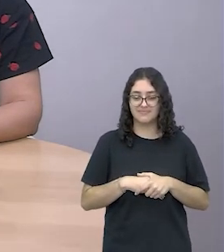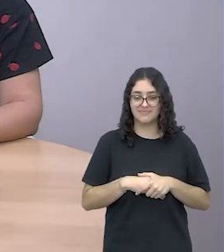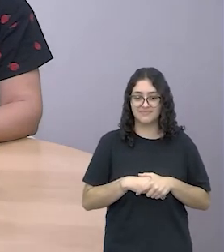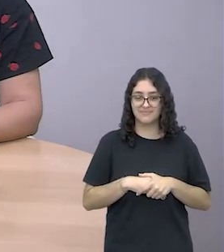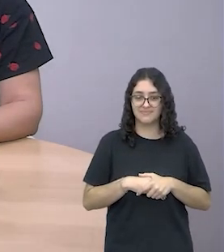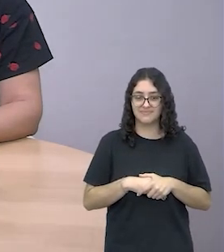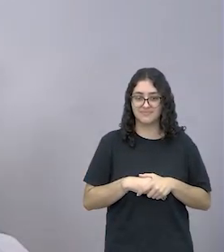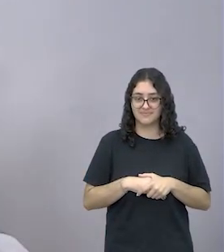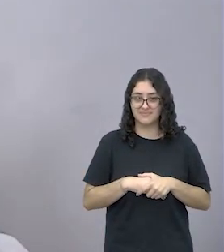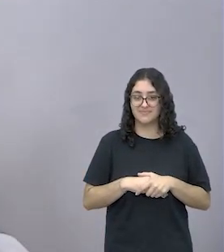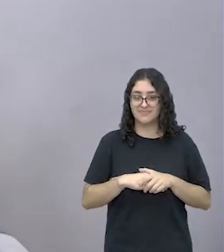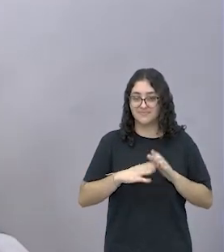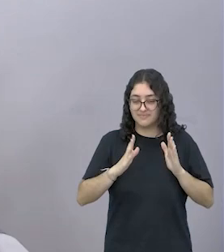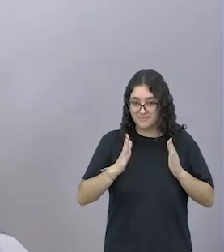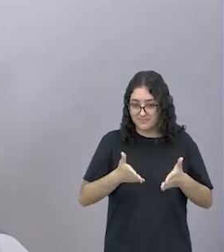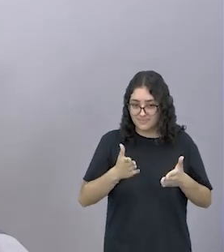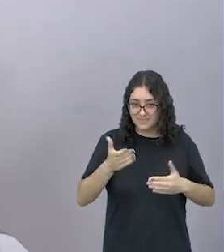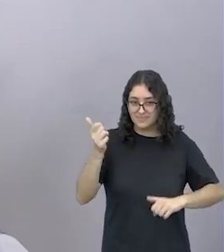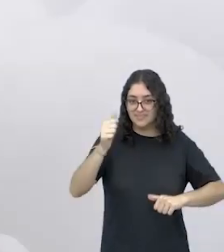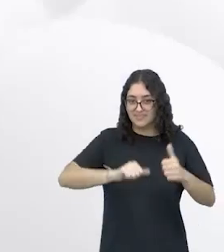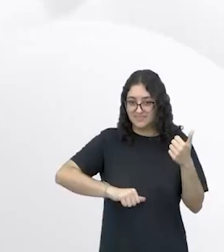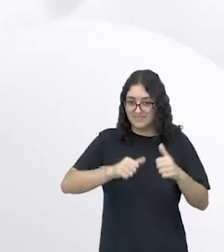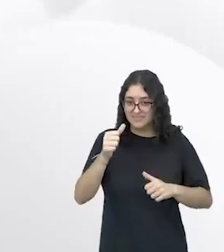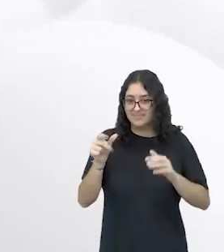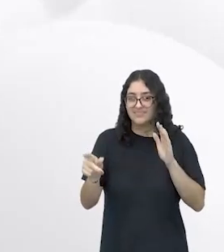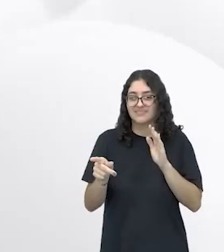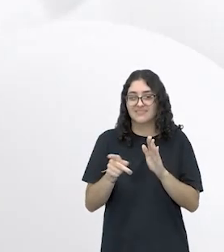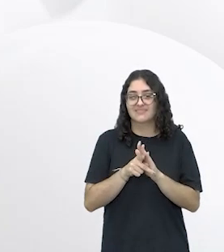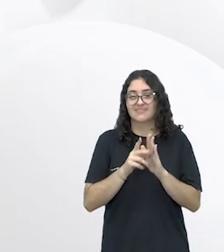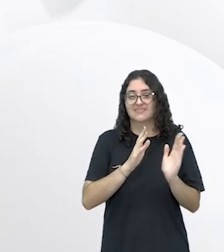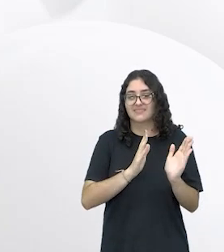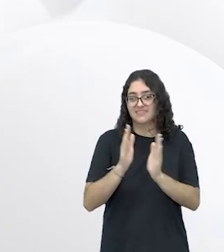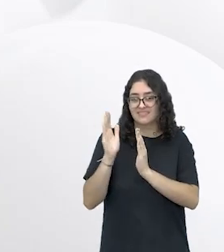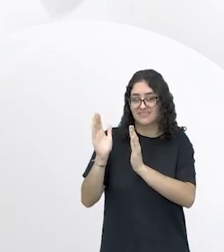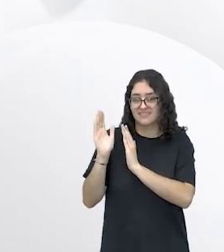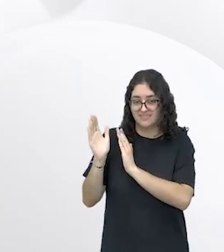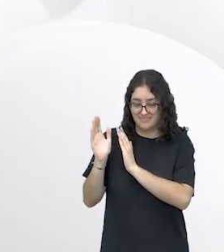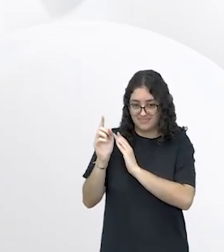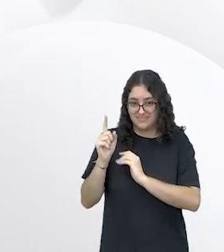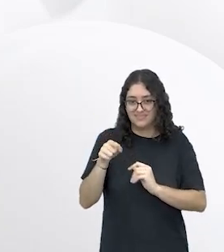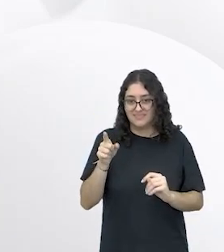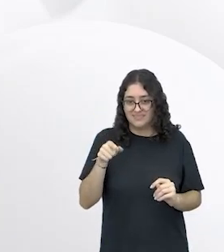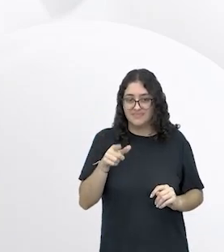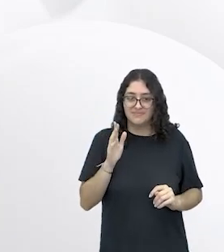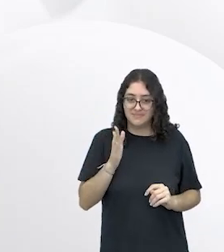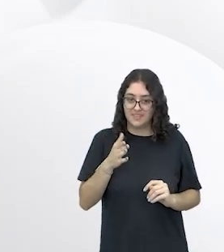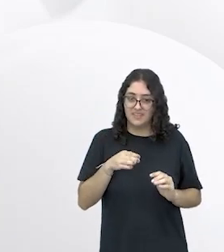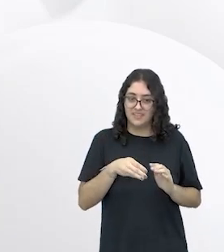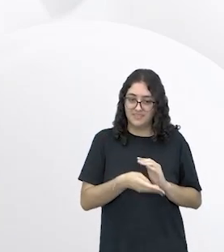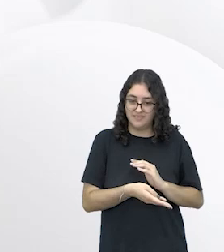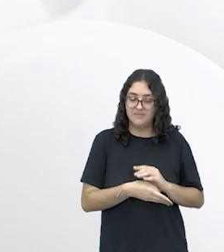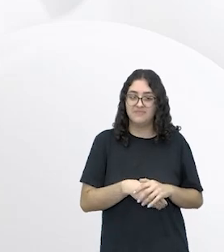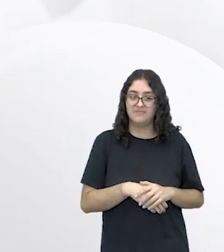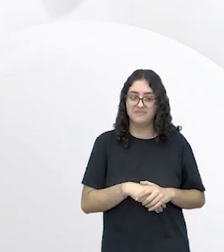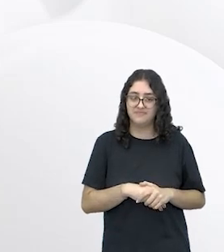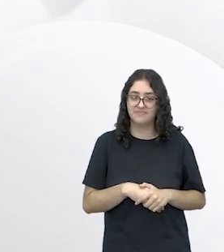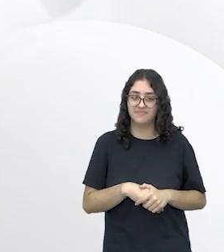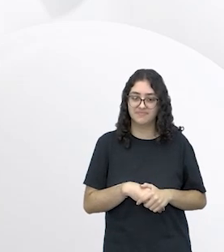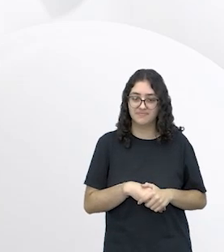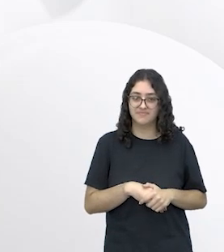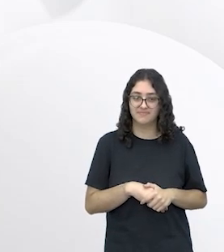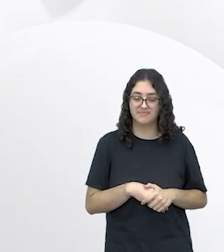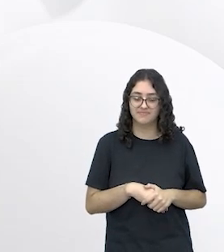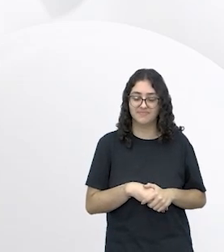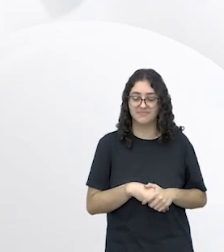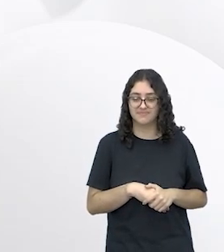A gente já fez a cimentação, a avaliação é formativa ao longo de todo o processo, né? Que meus professores já estão acostumados.